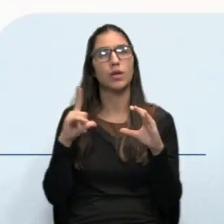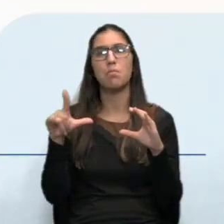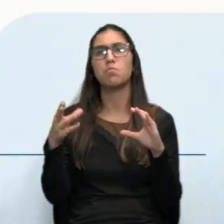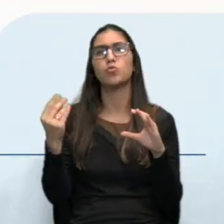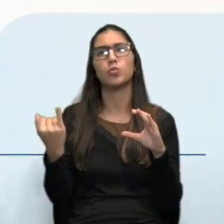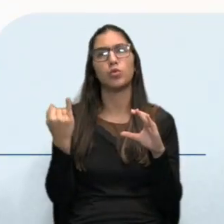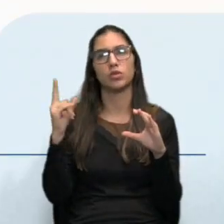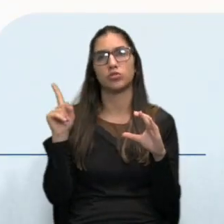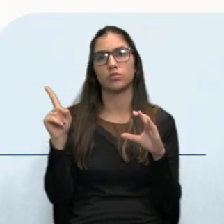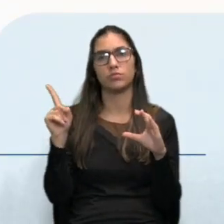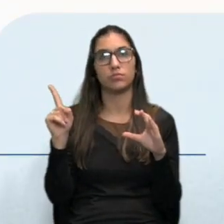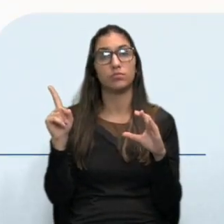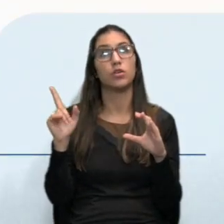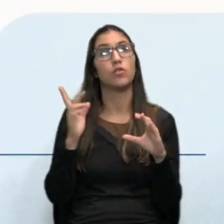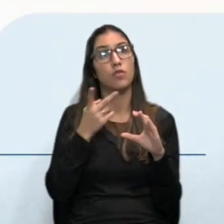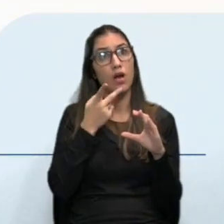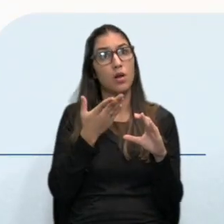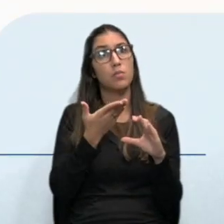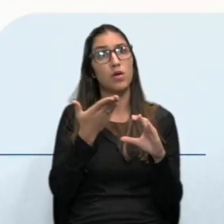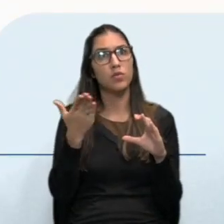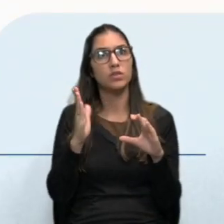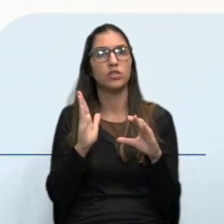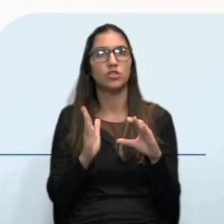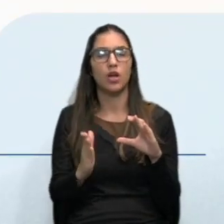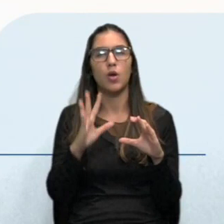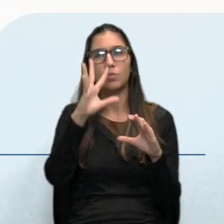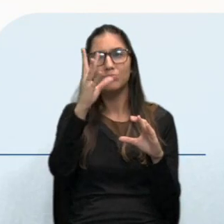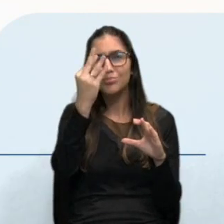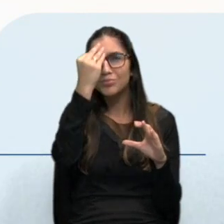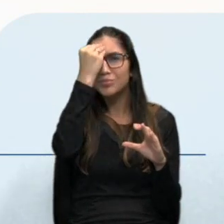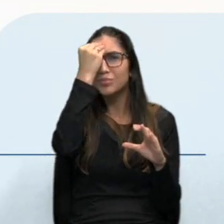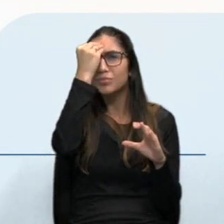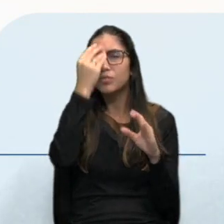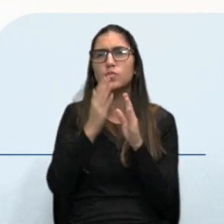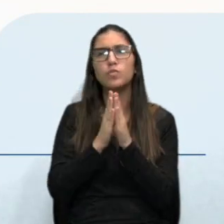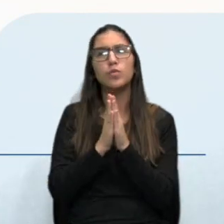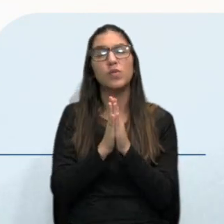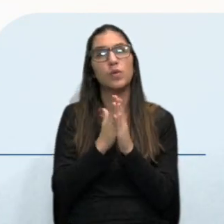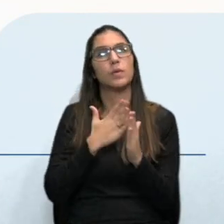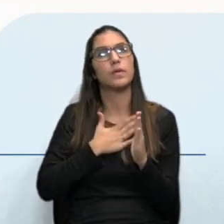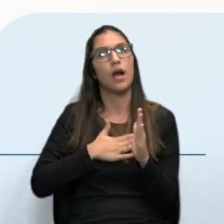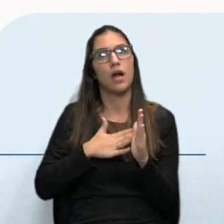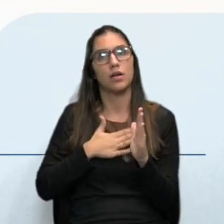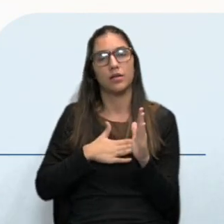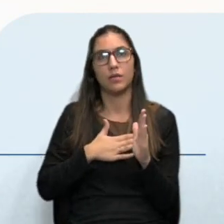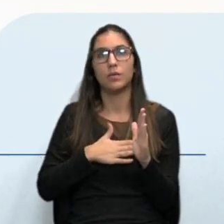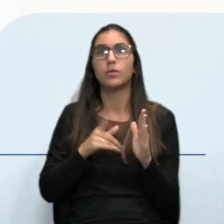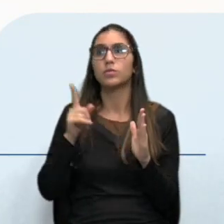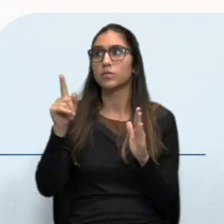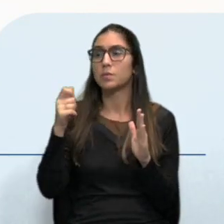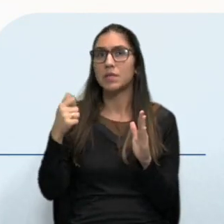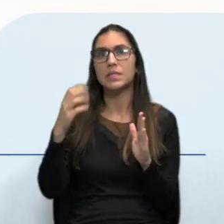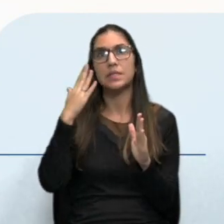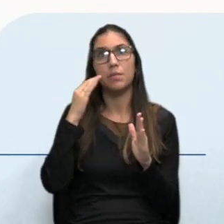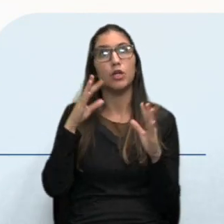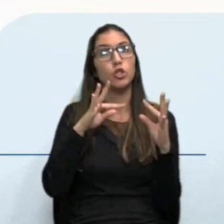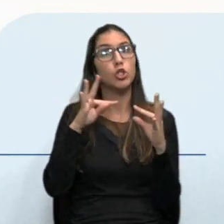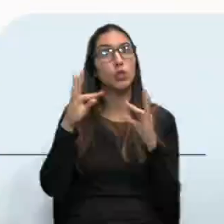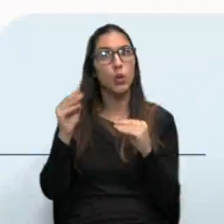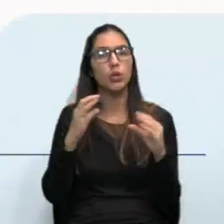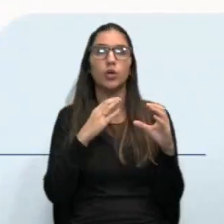muito importante. Eu estou falando para você, guarda muito bem, guarda com carinho isso daqui, porque você vai precisar saber que